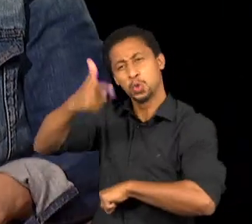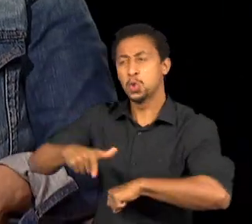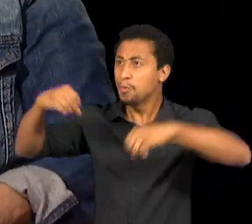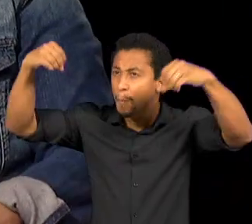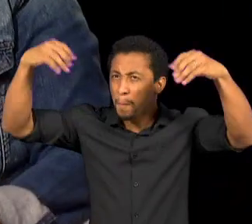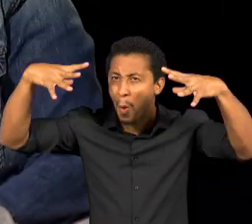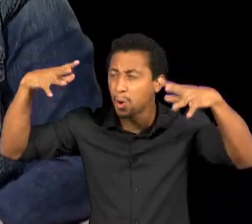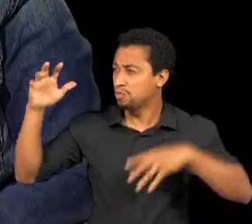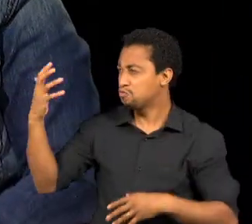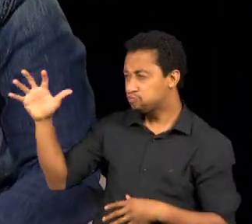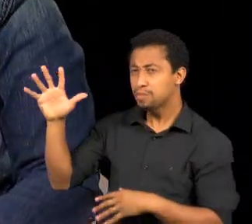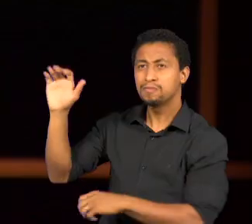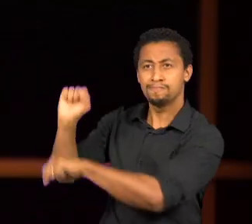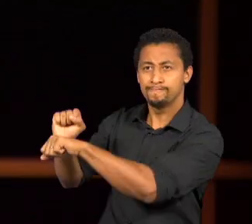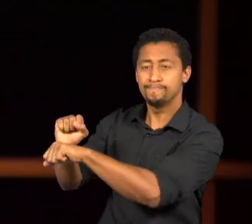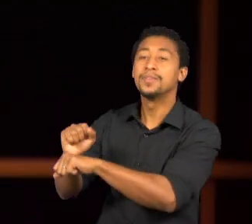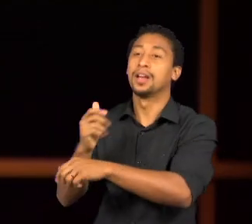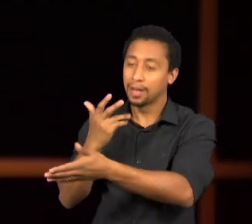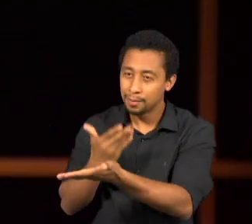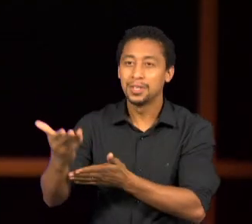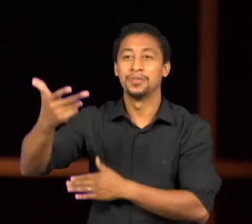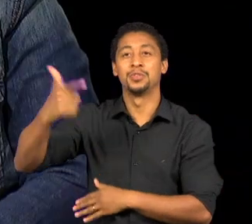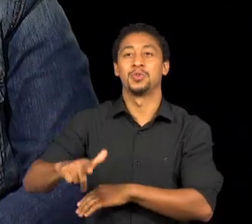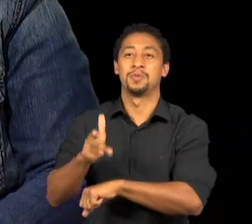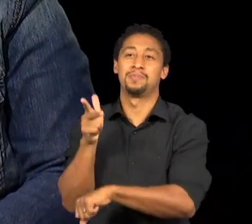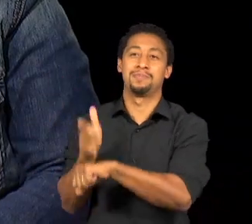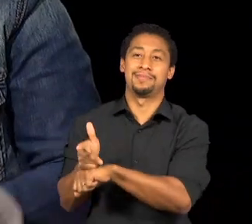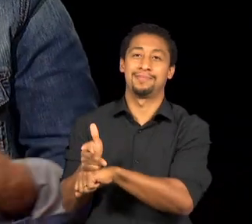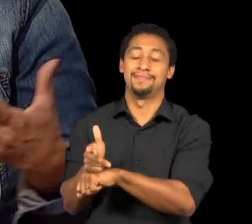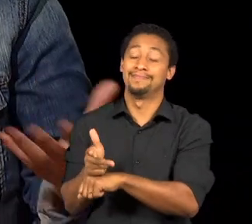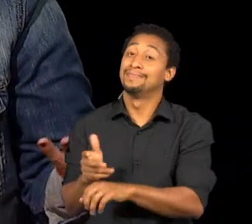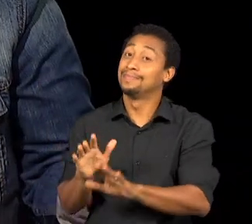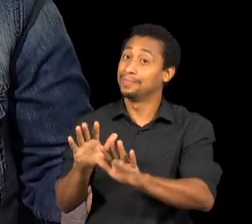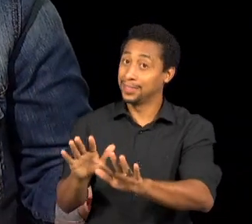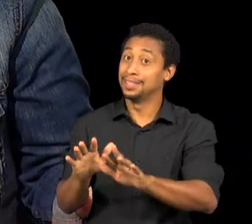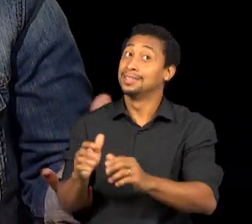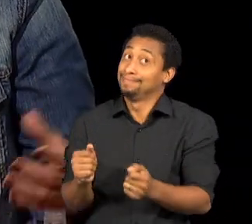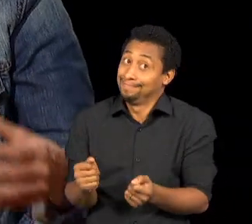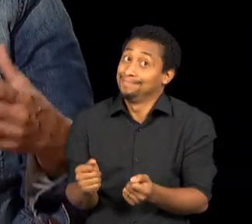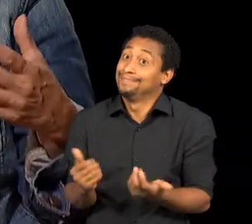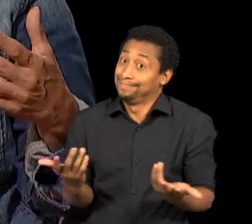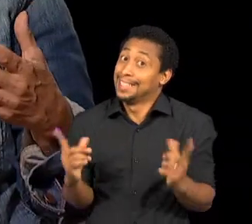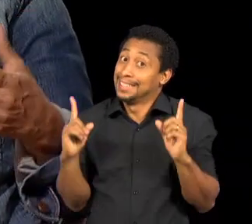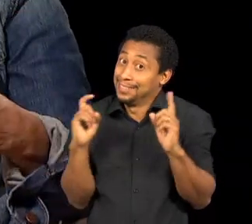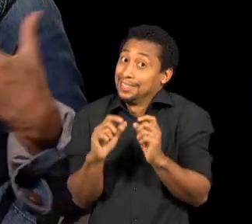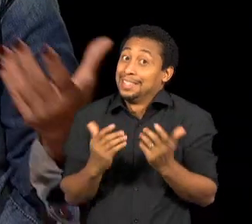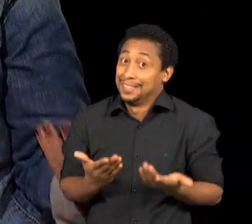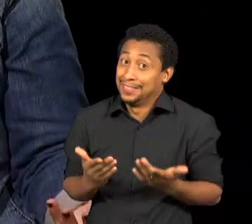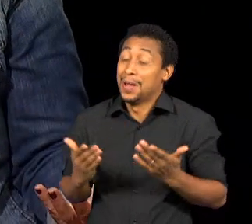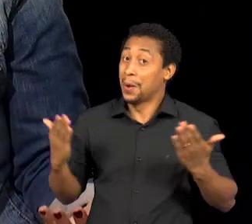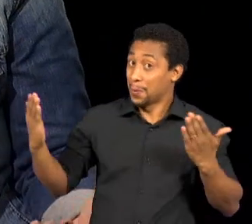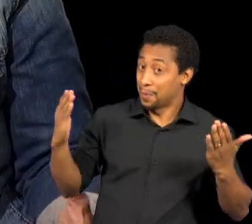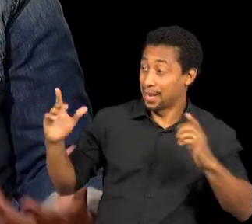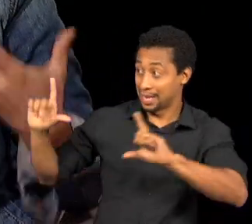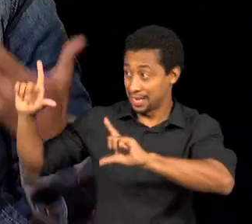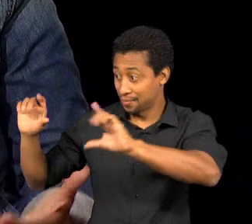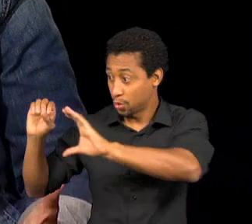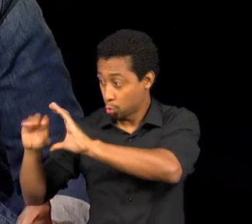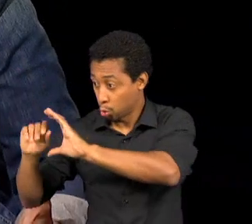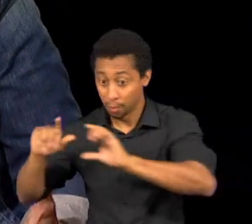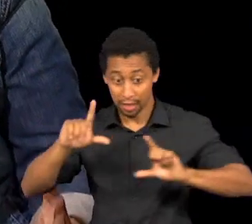ventilador e lá a gente ia. Nossa. Agora, a diferença era essa, a gente não tinha nenhuma mordomia,